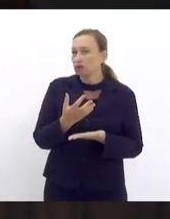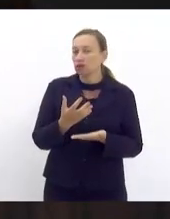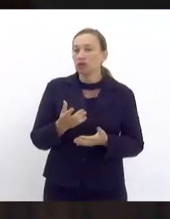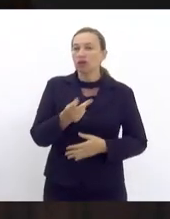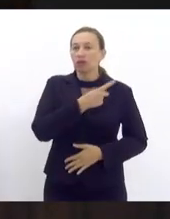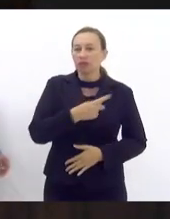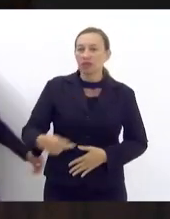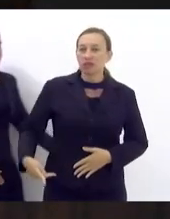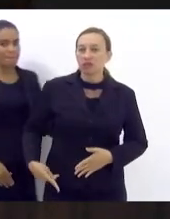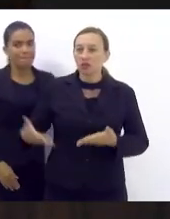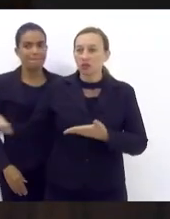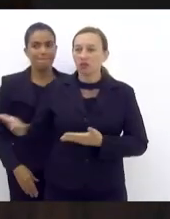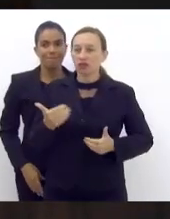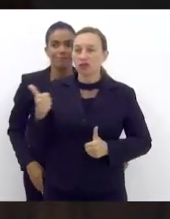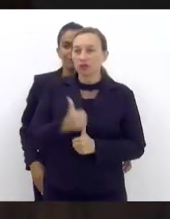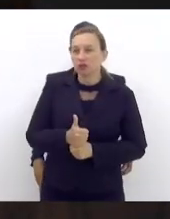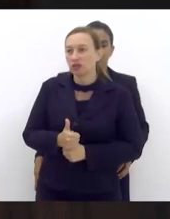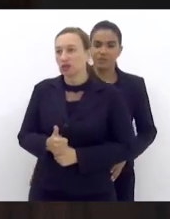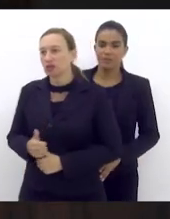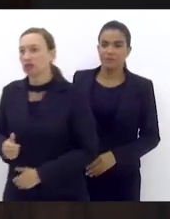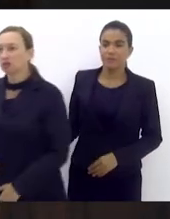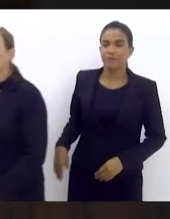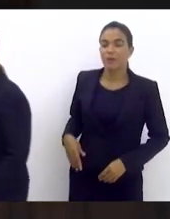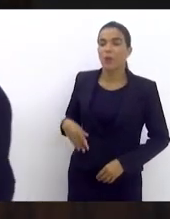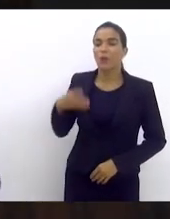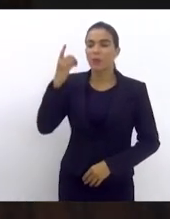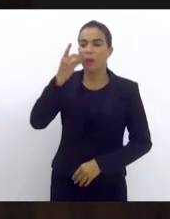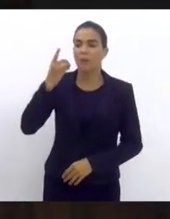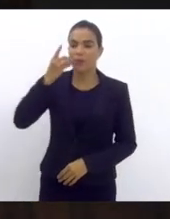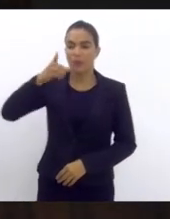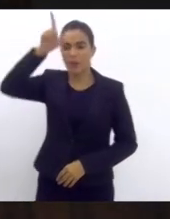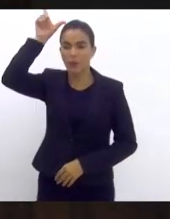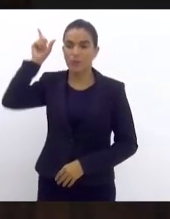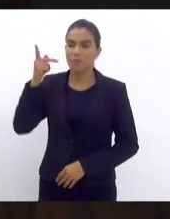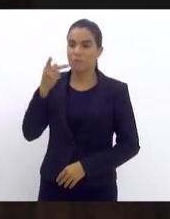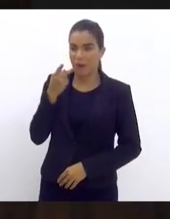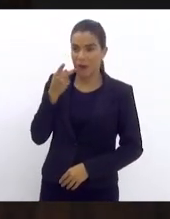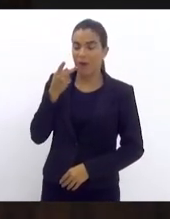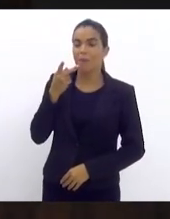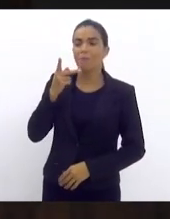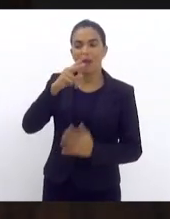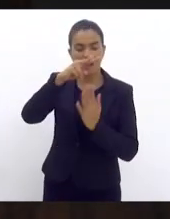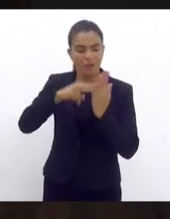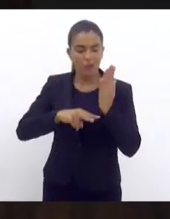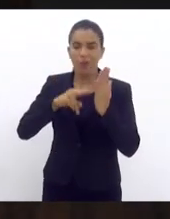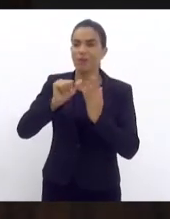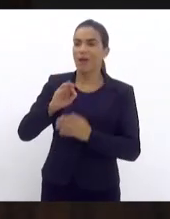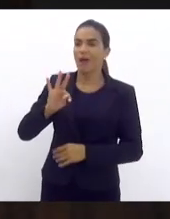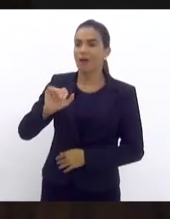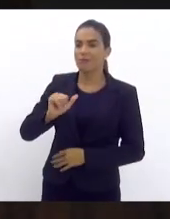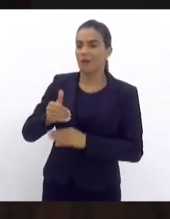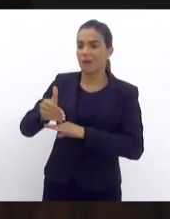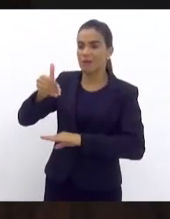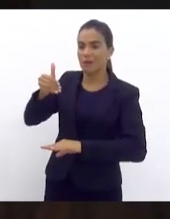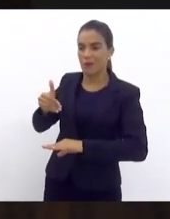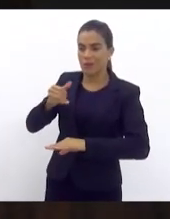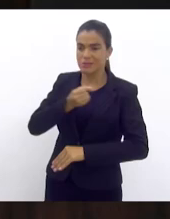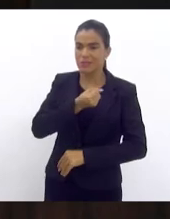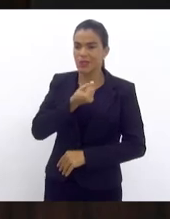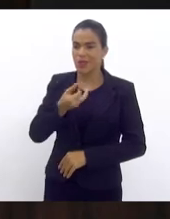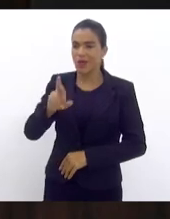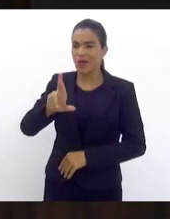convida o Nobre Deputado Luiz Paulo para fazer a leitura da ata da sessão anterior senhora